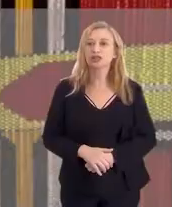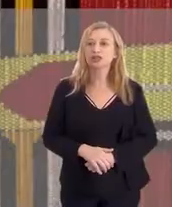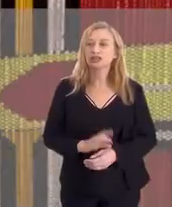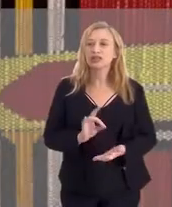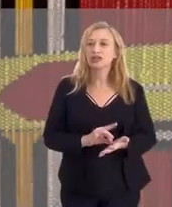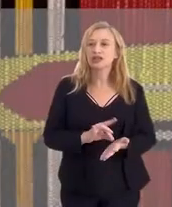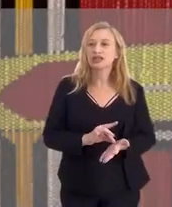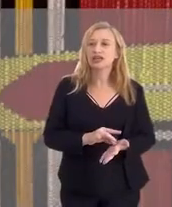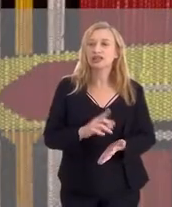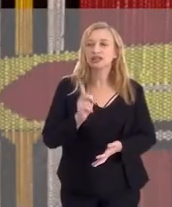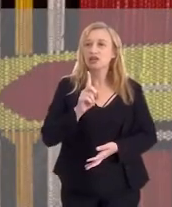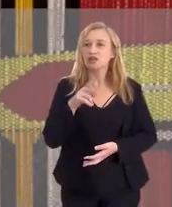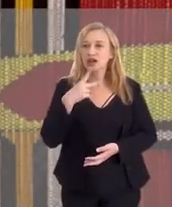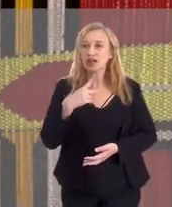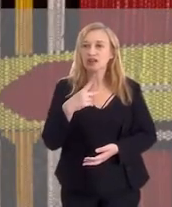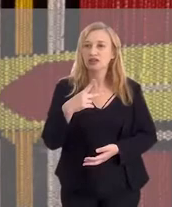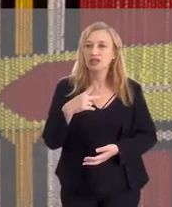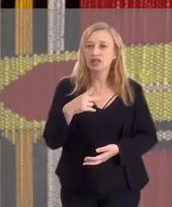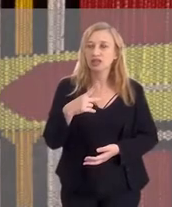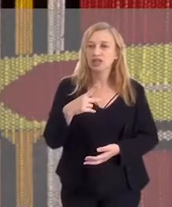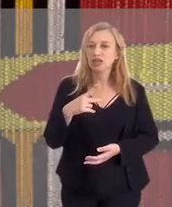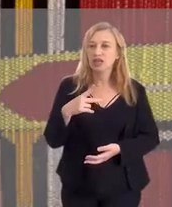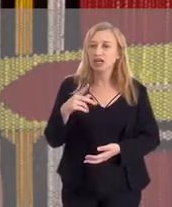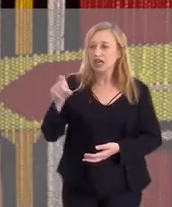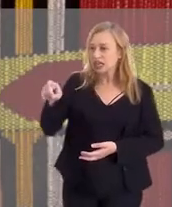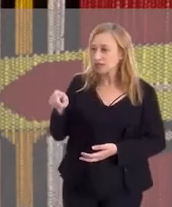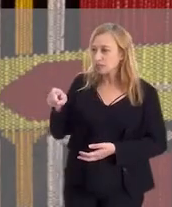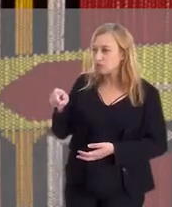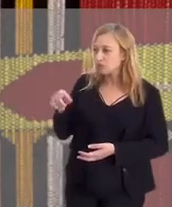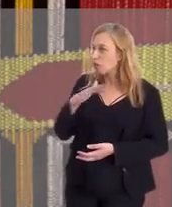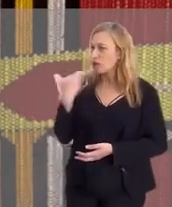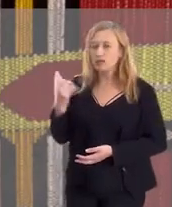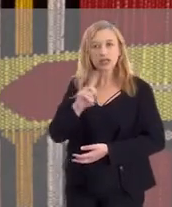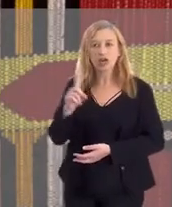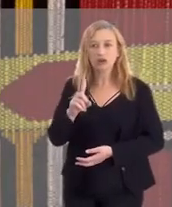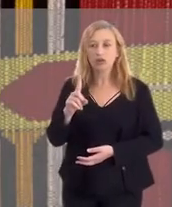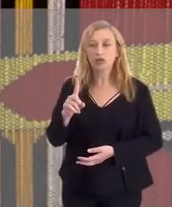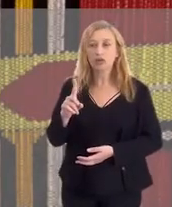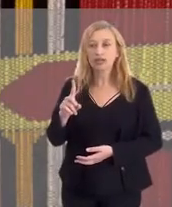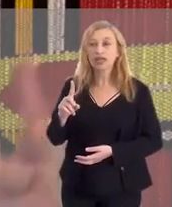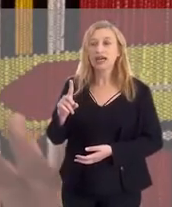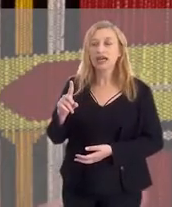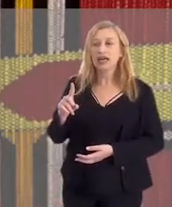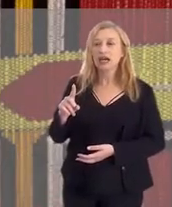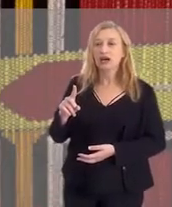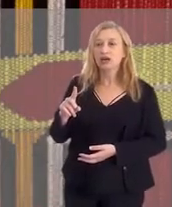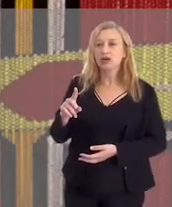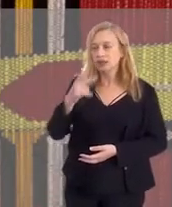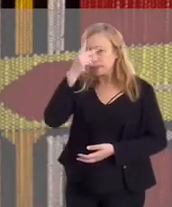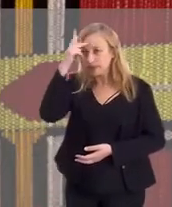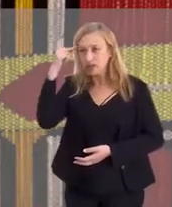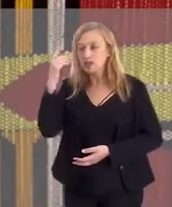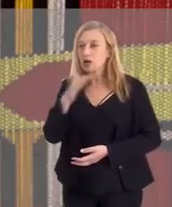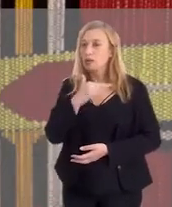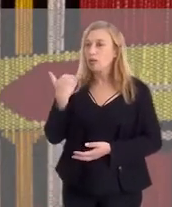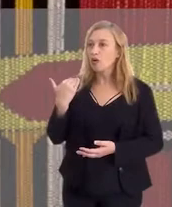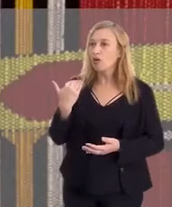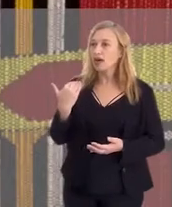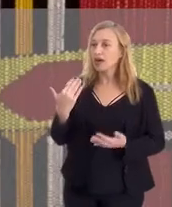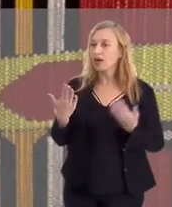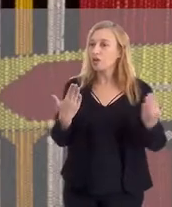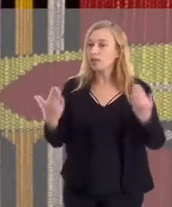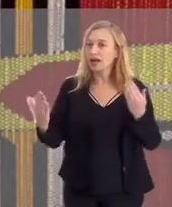Entendido. Porque também nós não falamos que fulano morreu. Não, fulano se encantou. Ainda mais se ele for um zelador, um